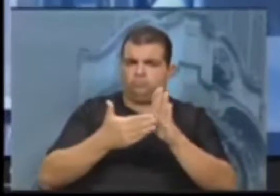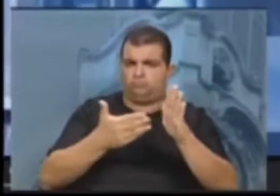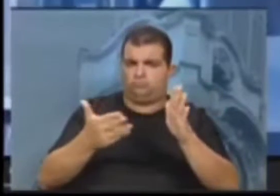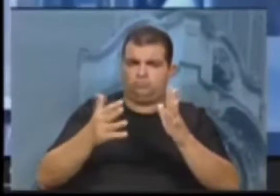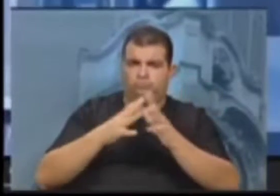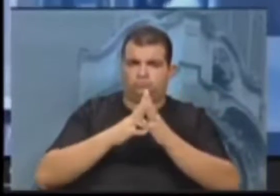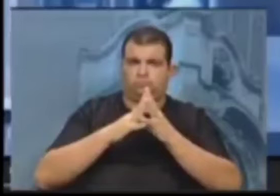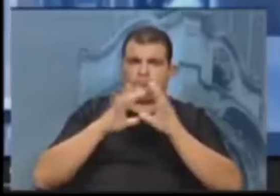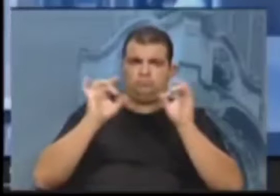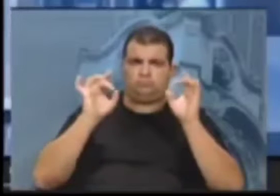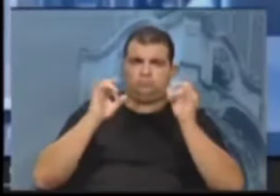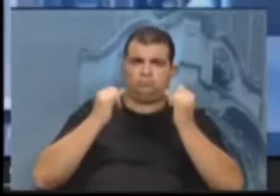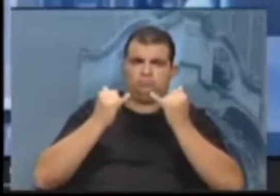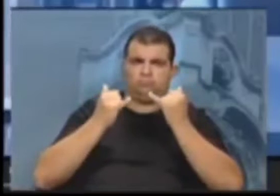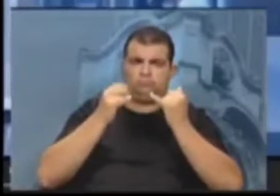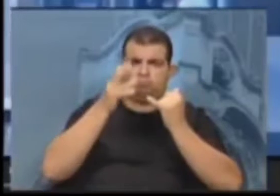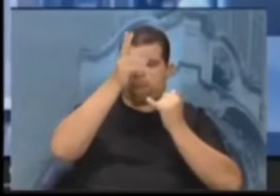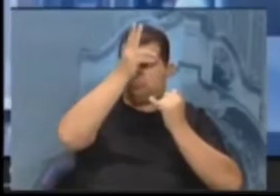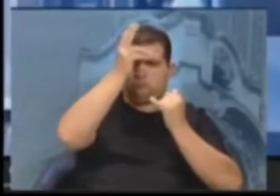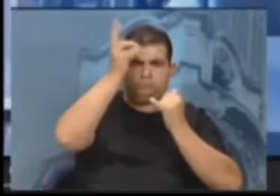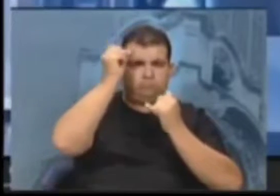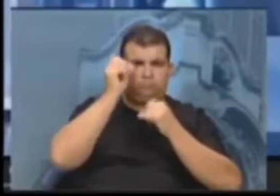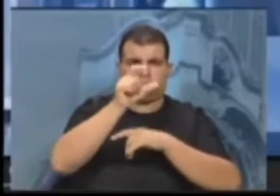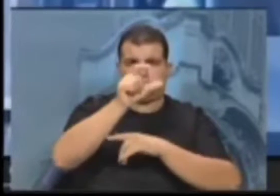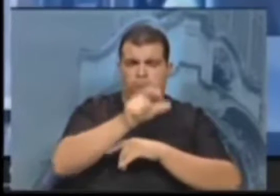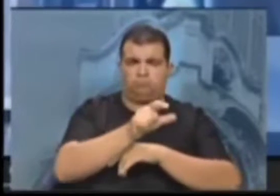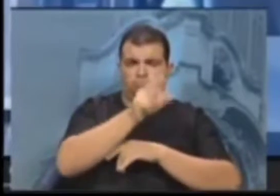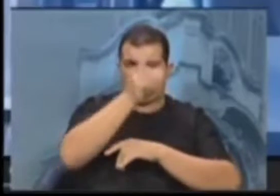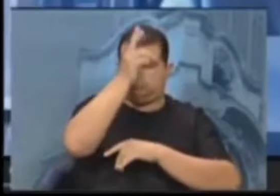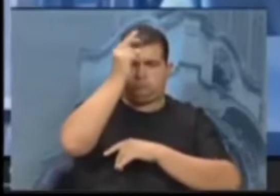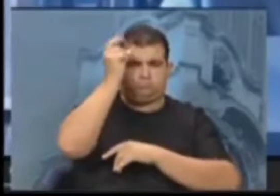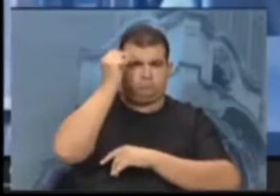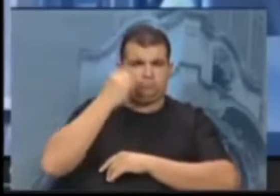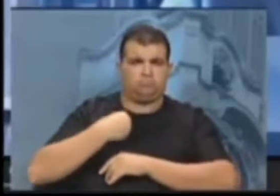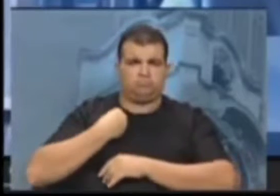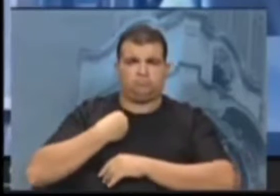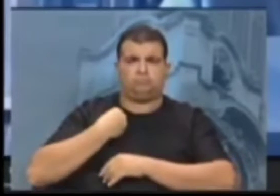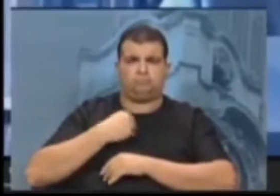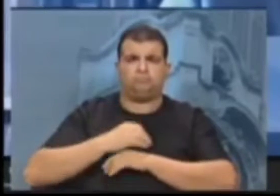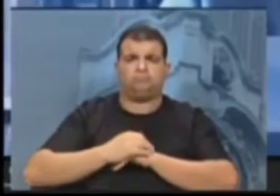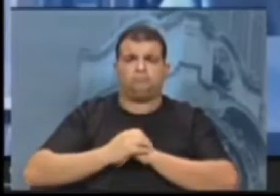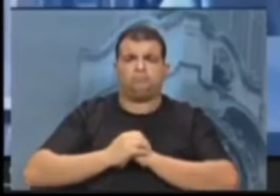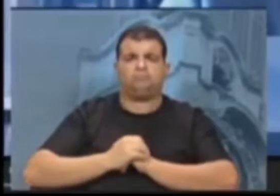especificamente o prefeito, a prefeitura, hoje,